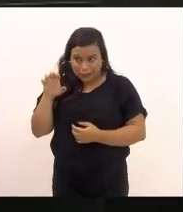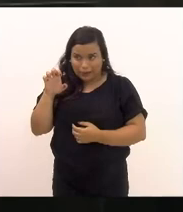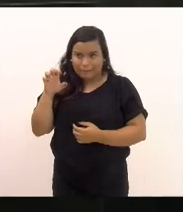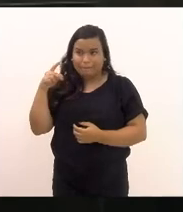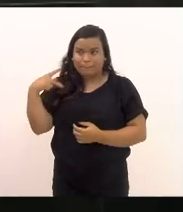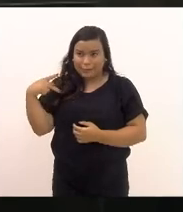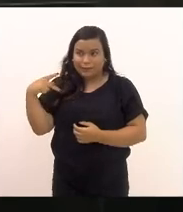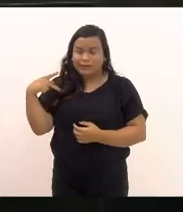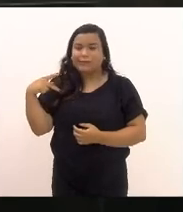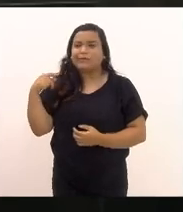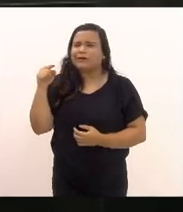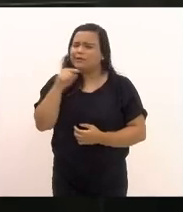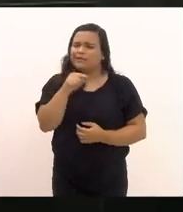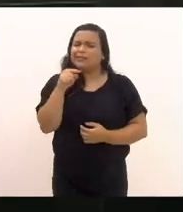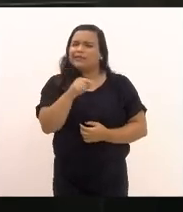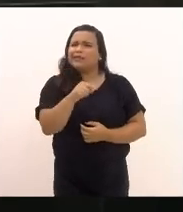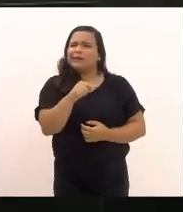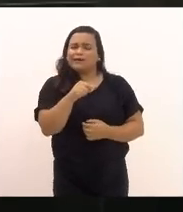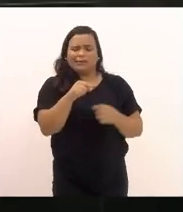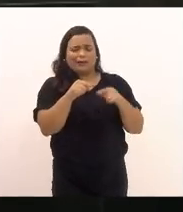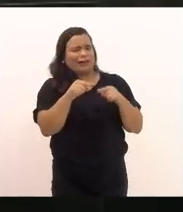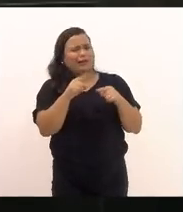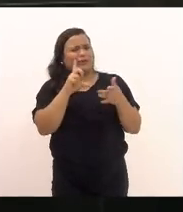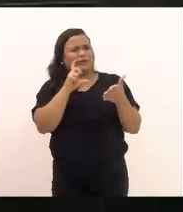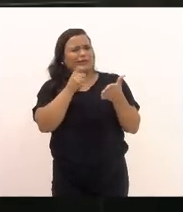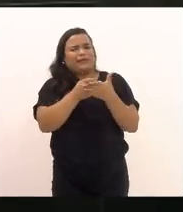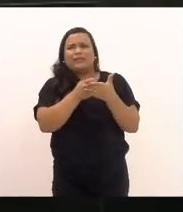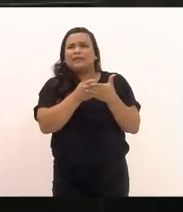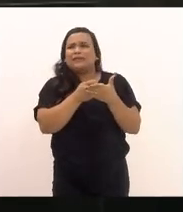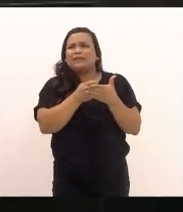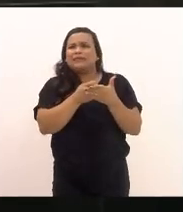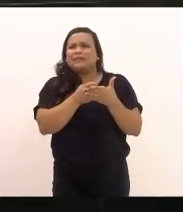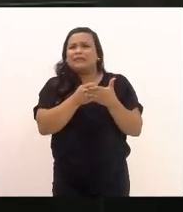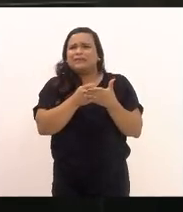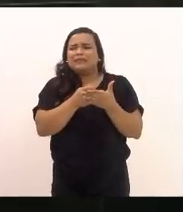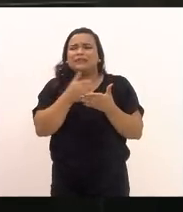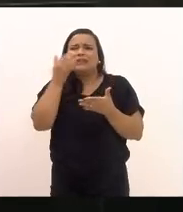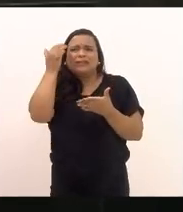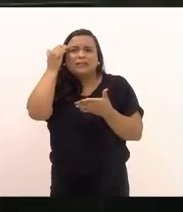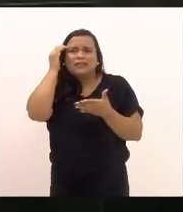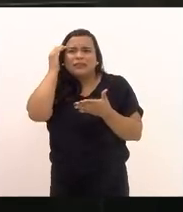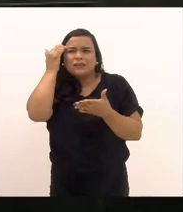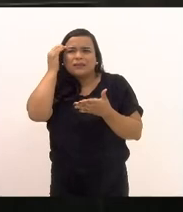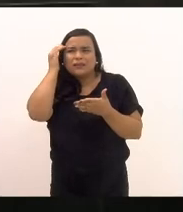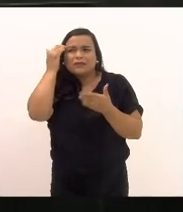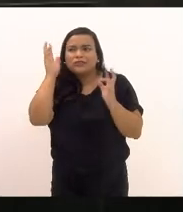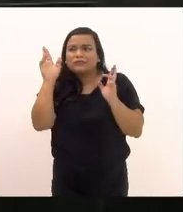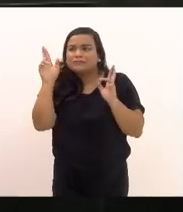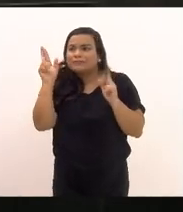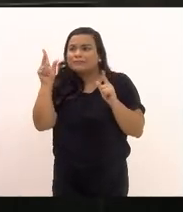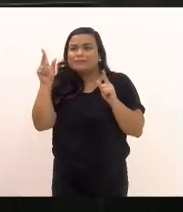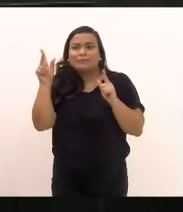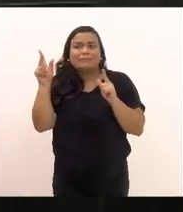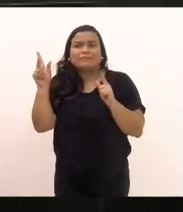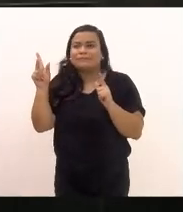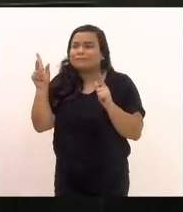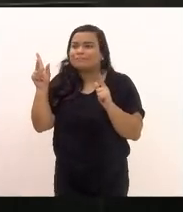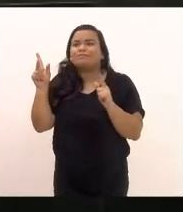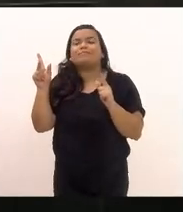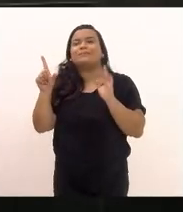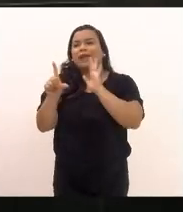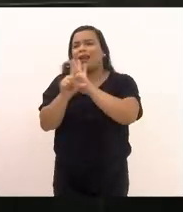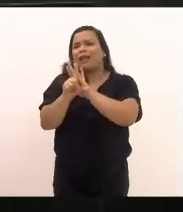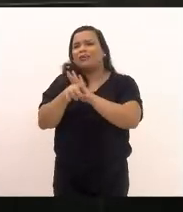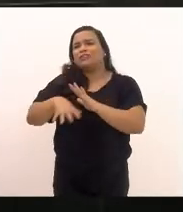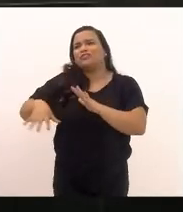o INEP, tenha adotado uma interpretação completamente atabalhoada da Lei Geral